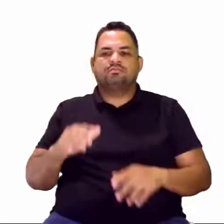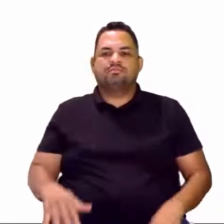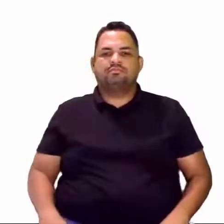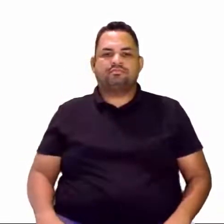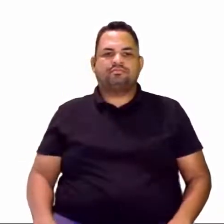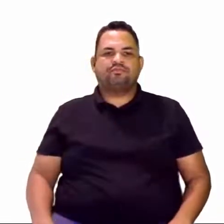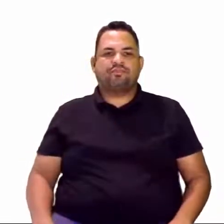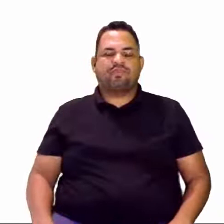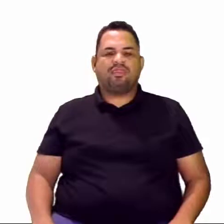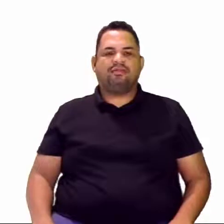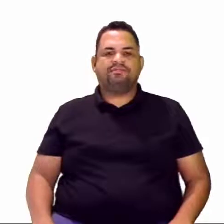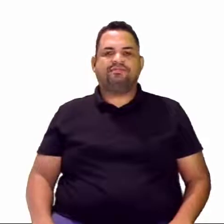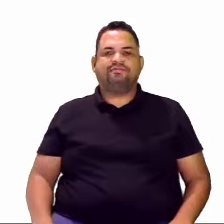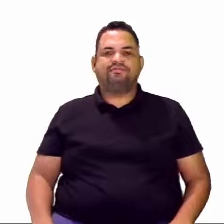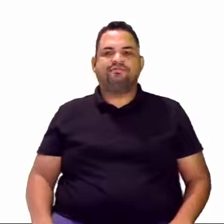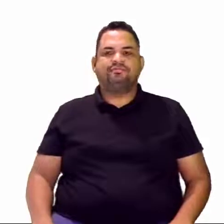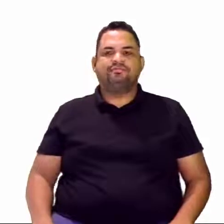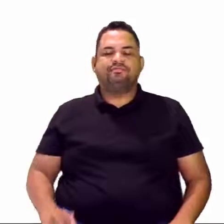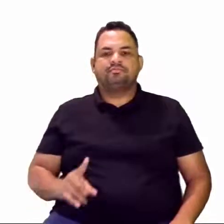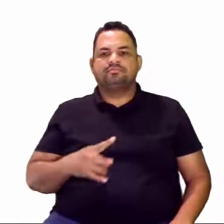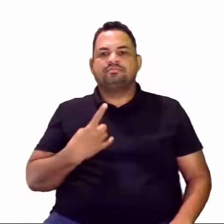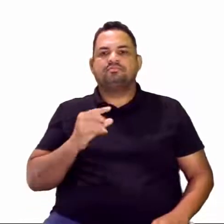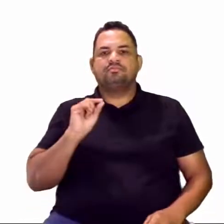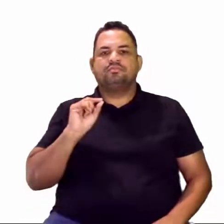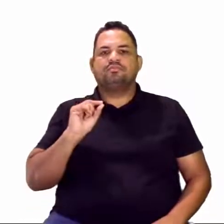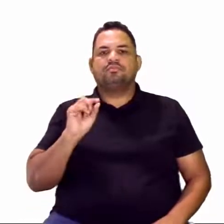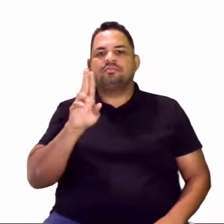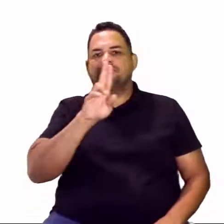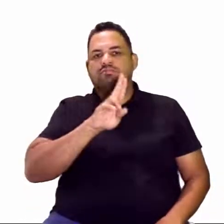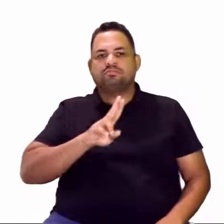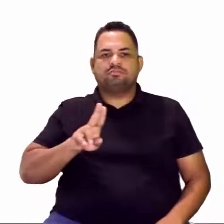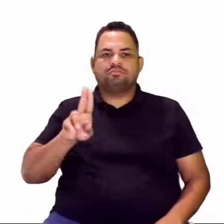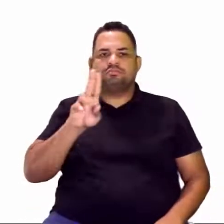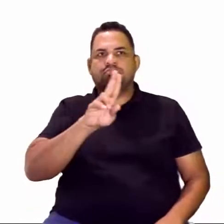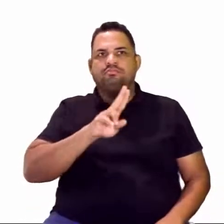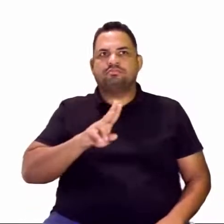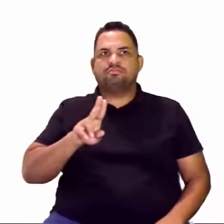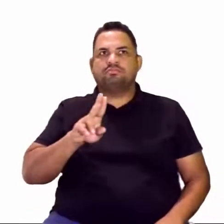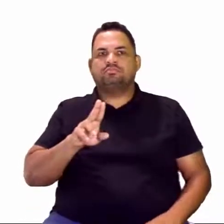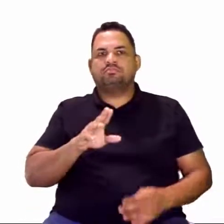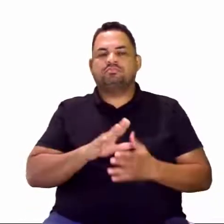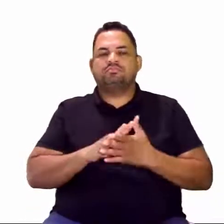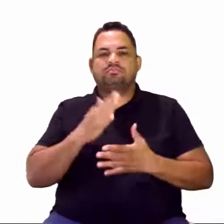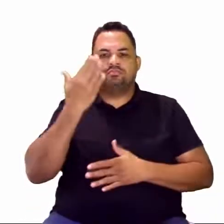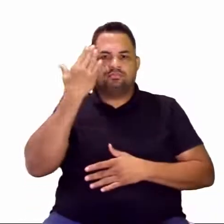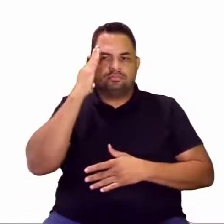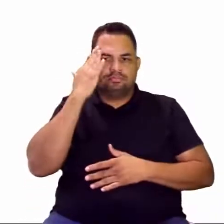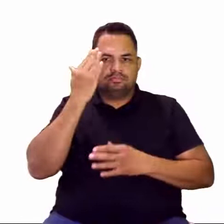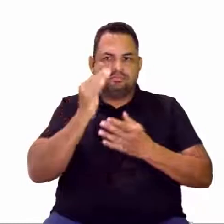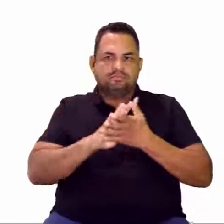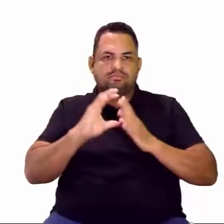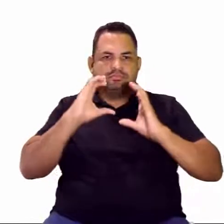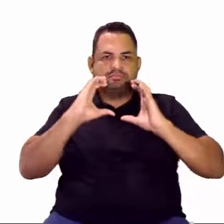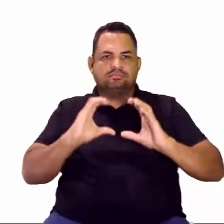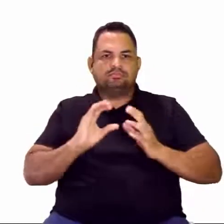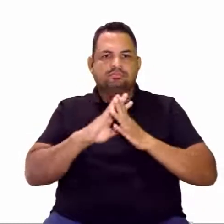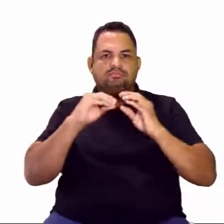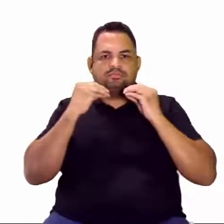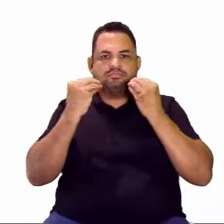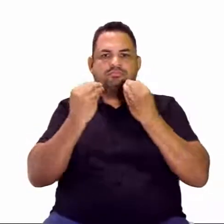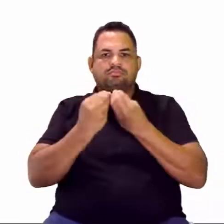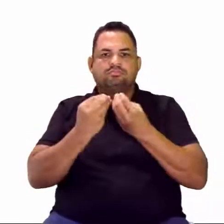As grandezas entre elas, exatamente o que usamos para compreender o comportamento